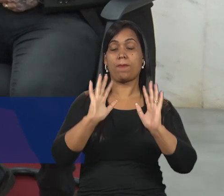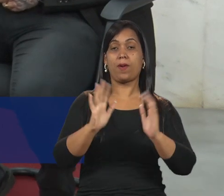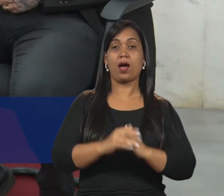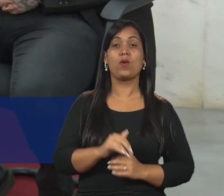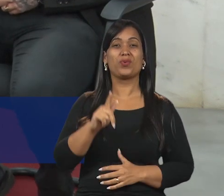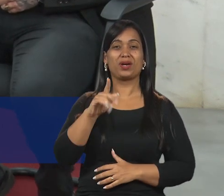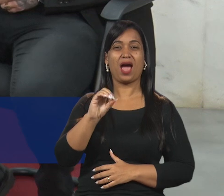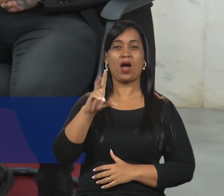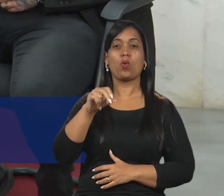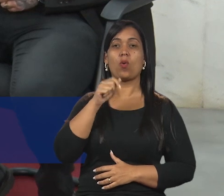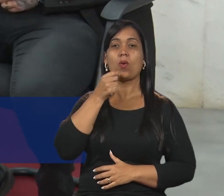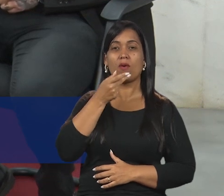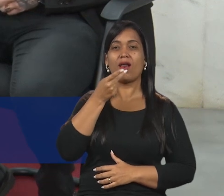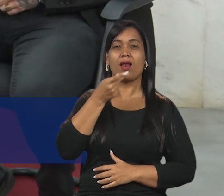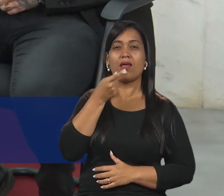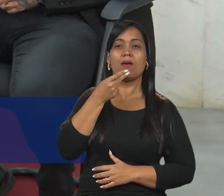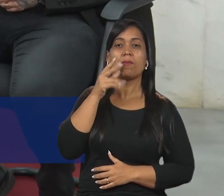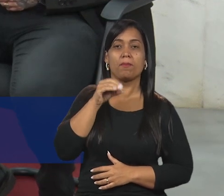sei o quanto